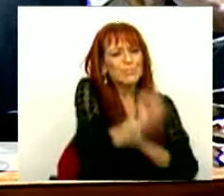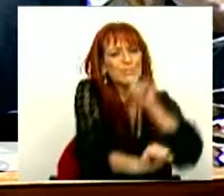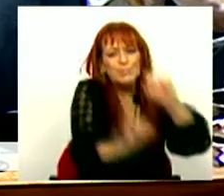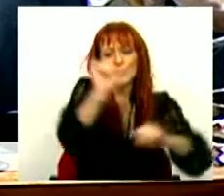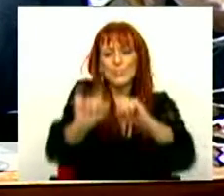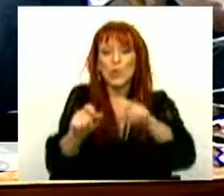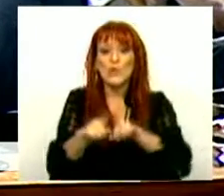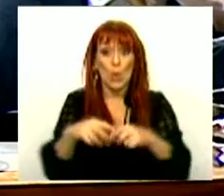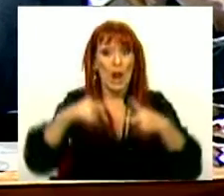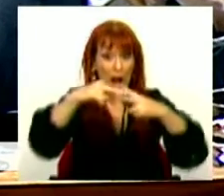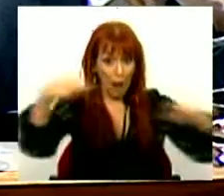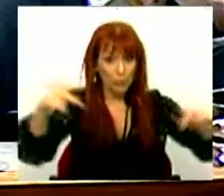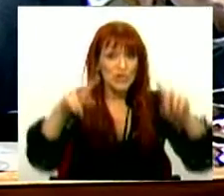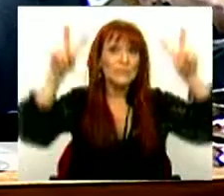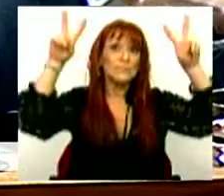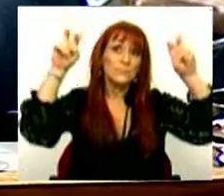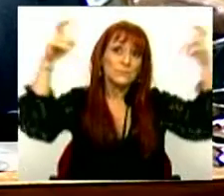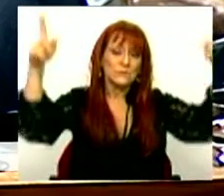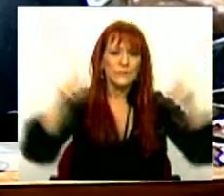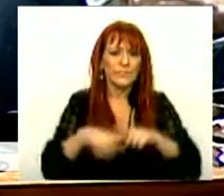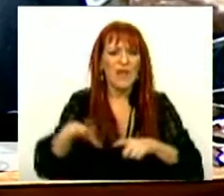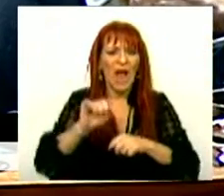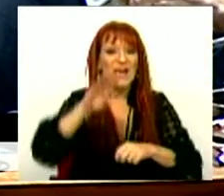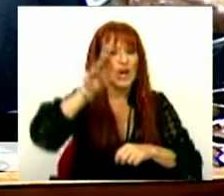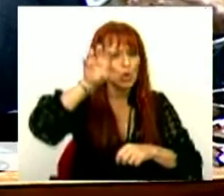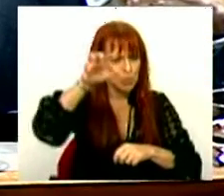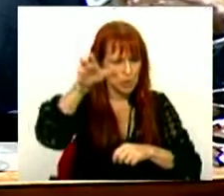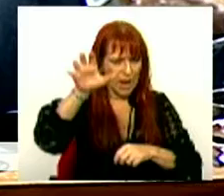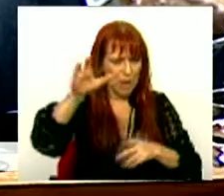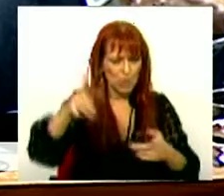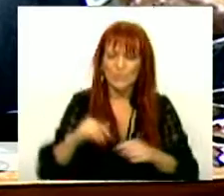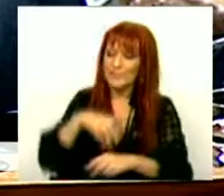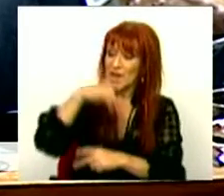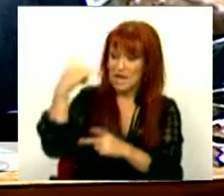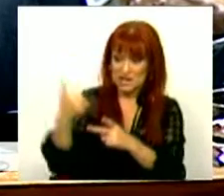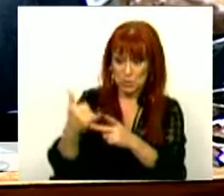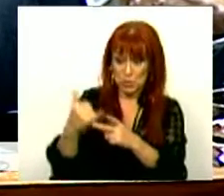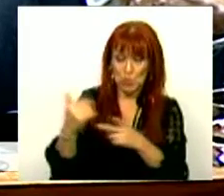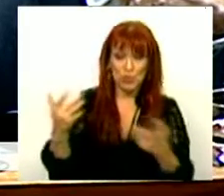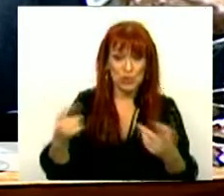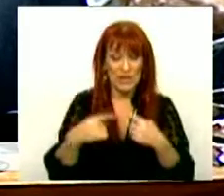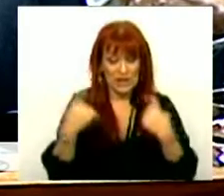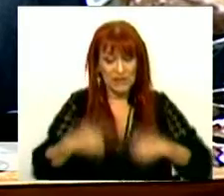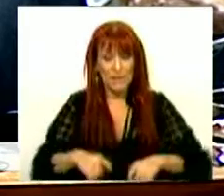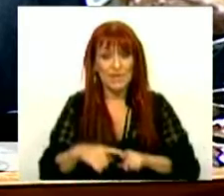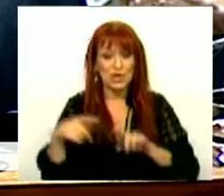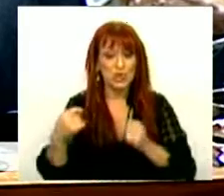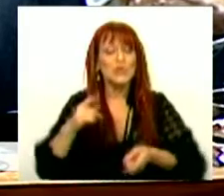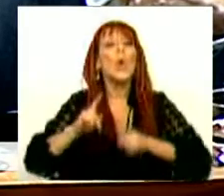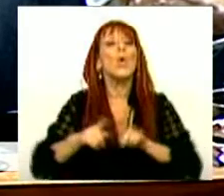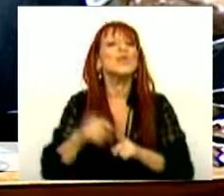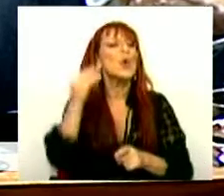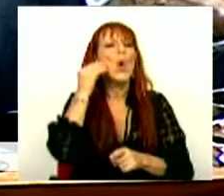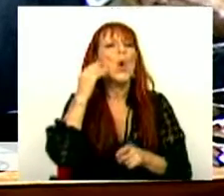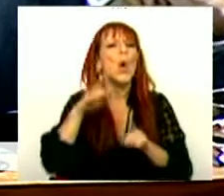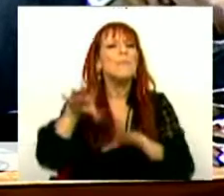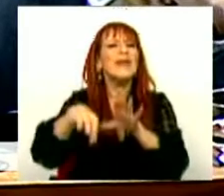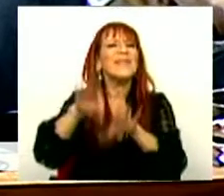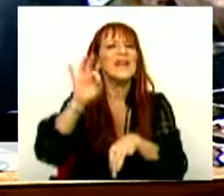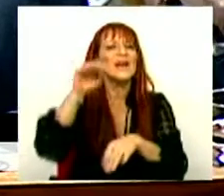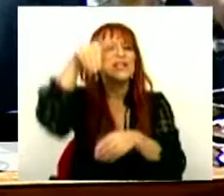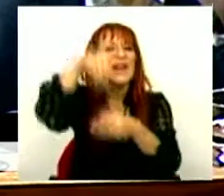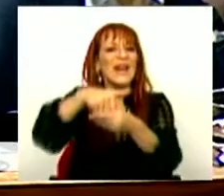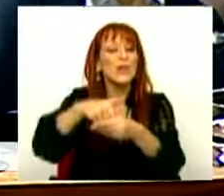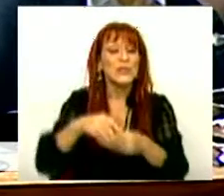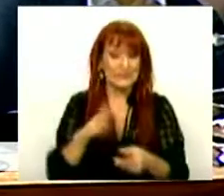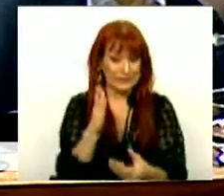serem autarquias, entre aspas, de âmbito regional. Segundo lugar, temos que discutir qual é a sua forma de eleição e para